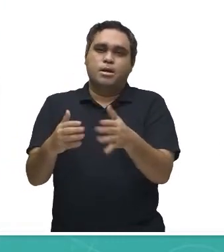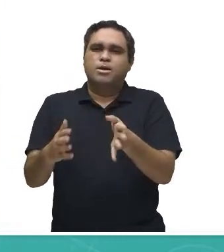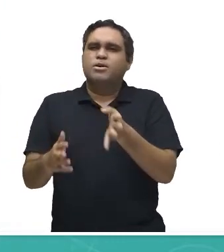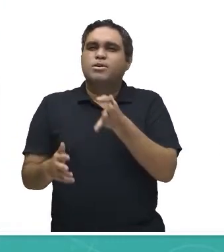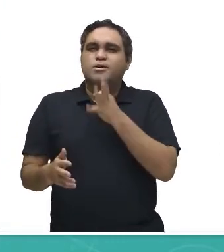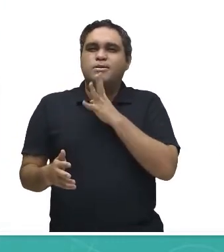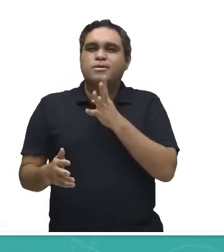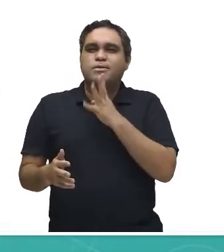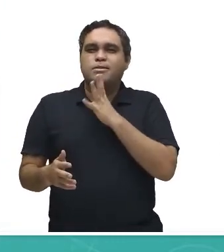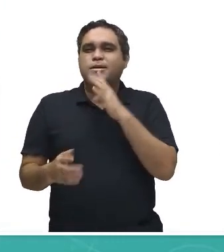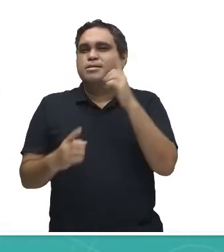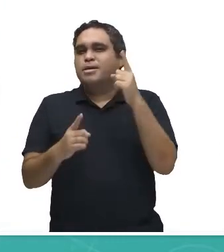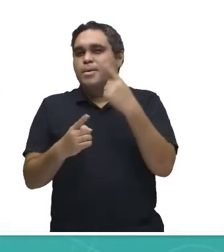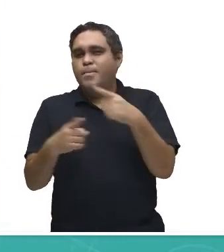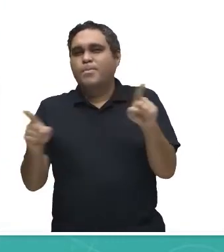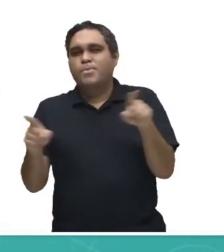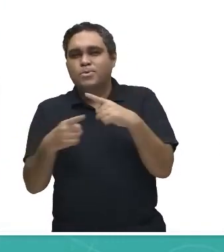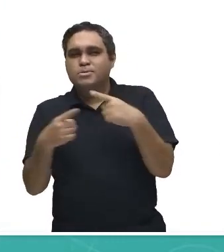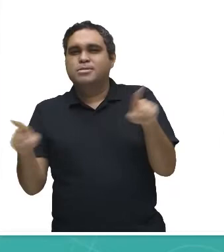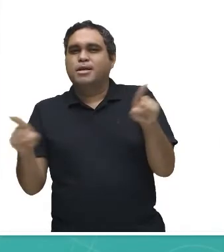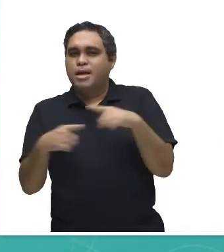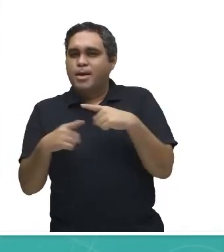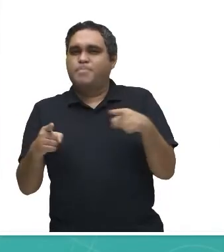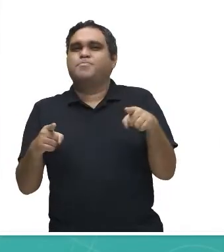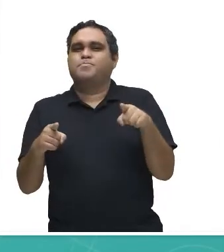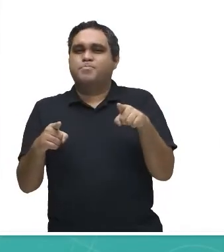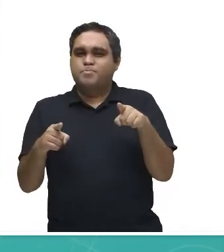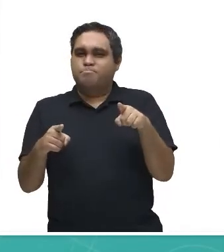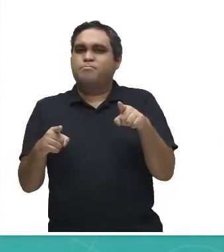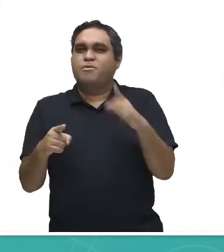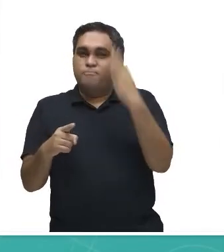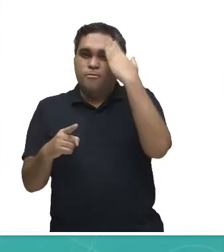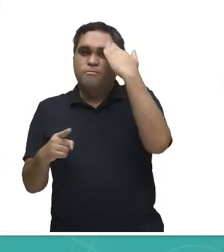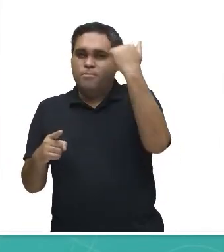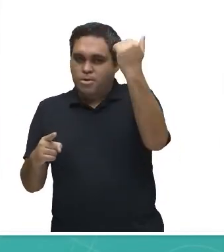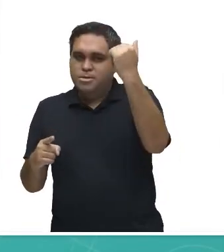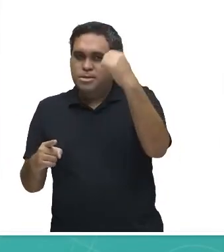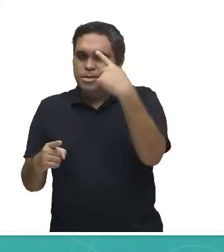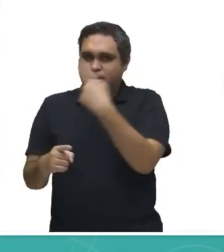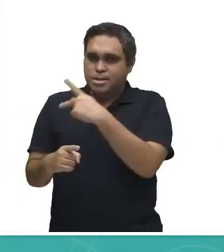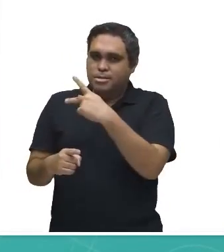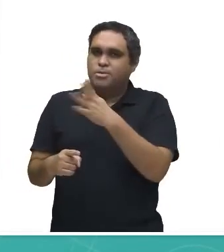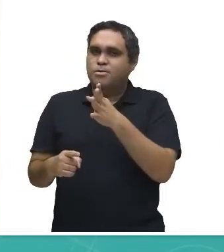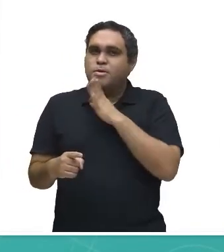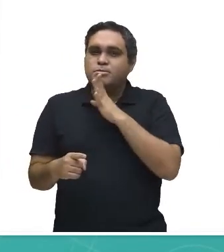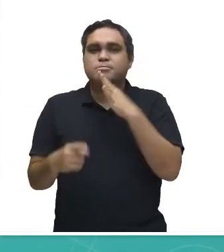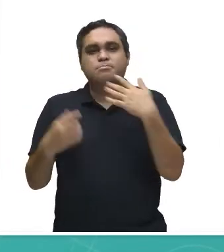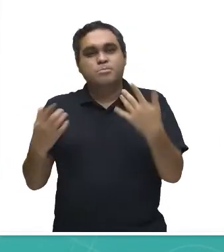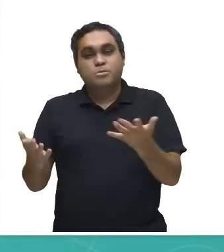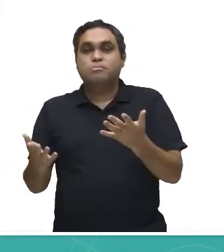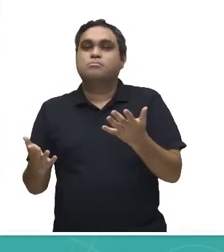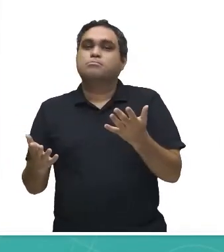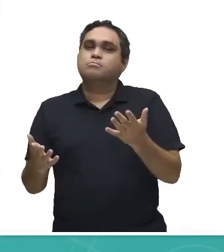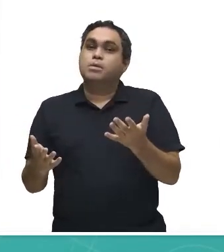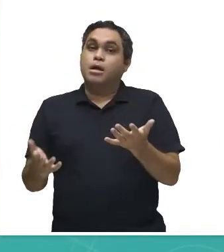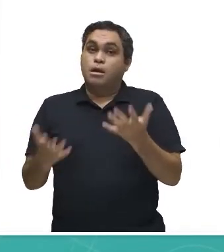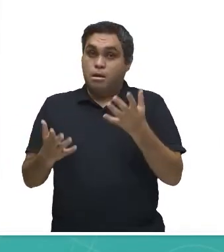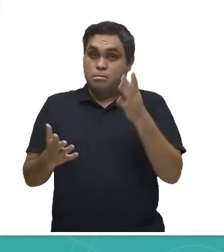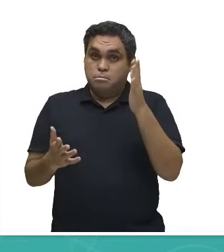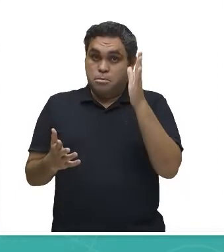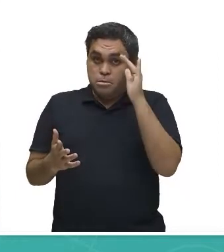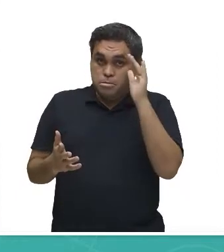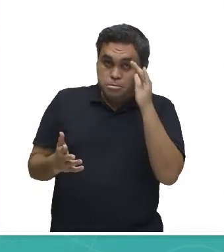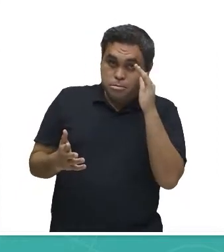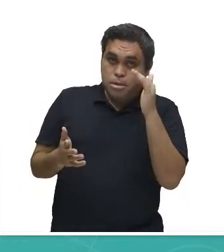divina e graciosa, estátua majestosa, não é isso, gente? Então aí, ó, para quem bateu a curiosidade, pesquise Pixinguinha, ele